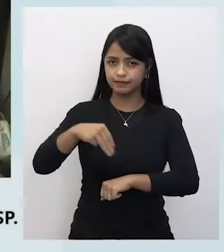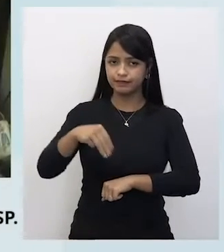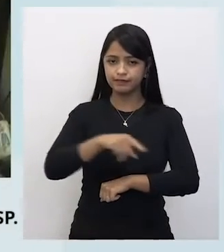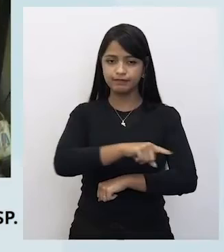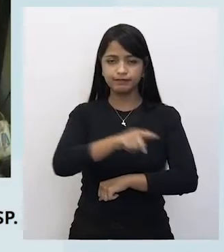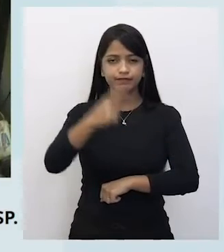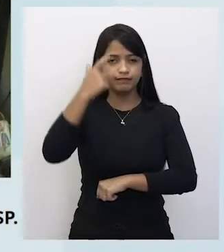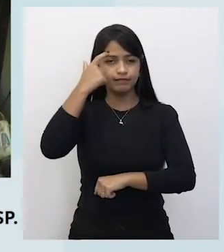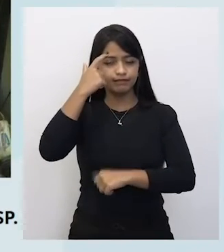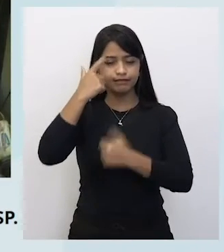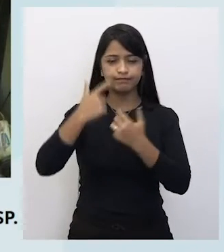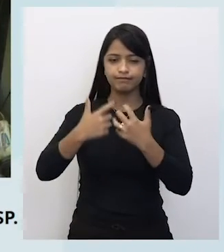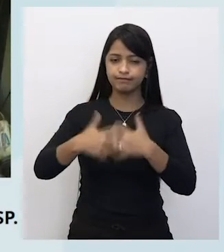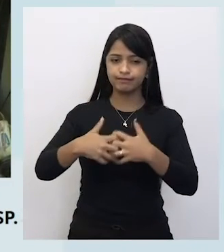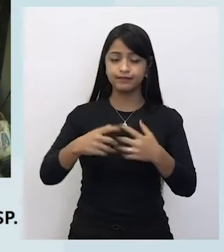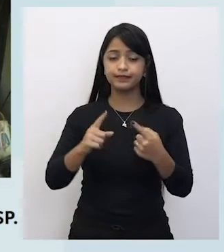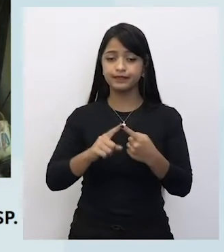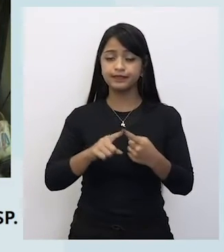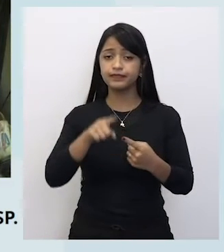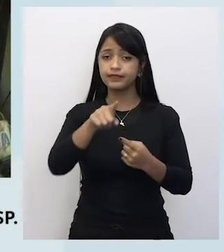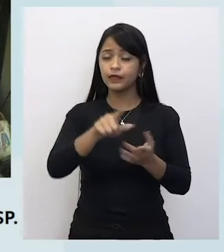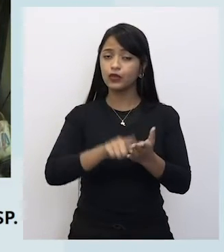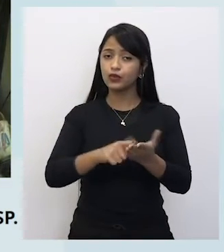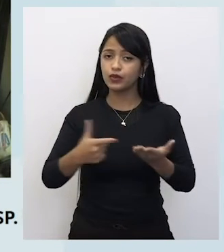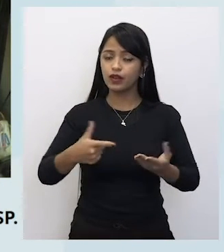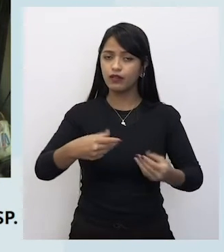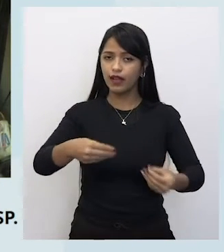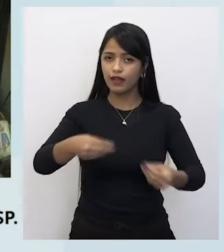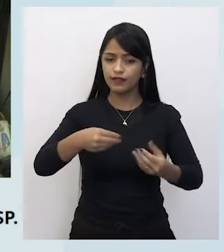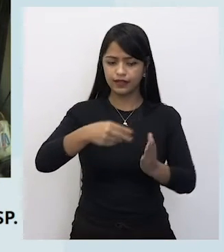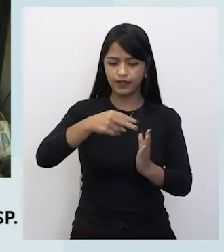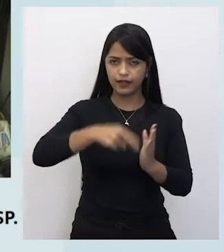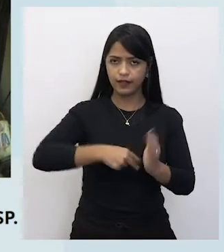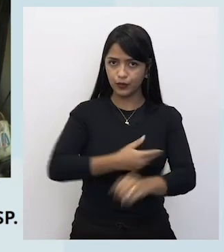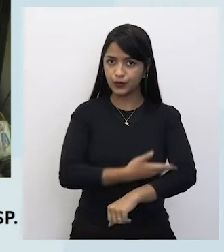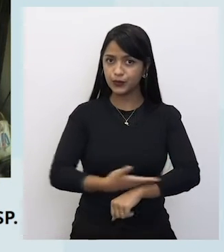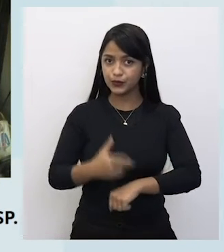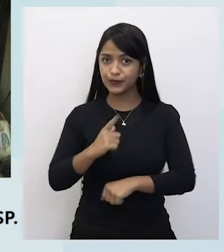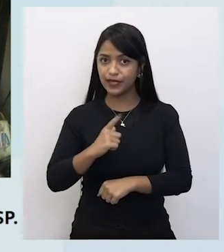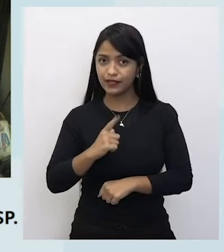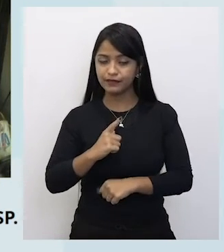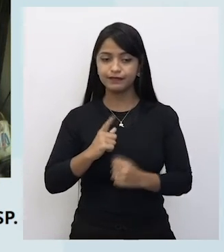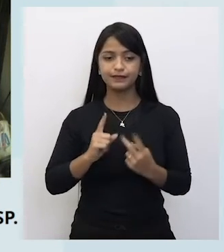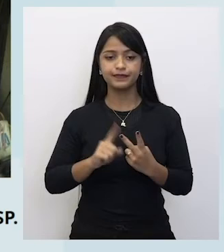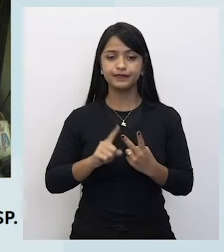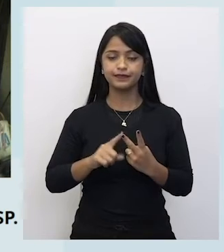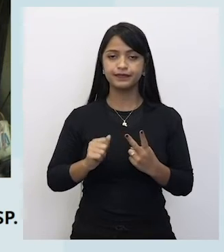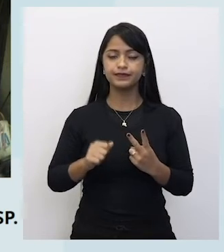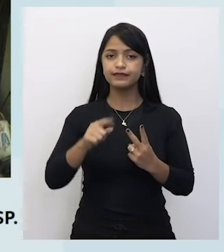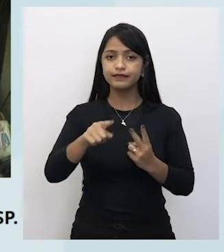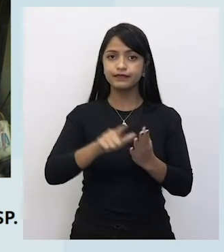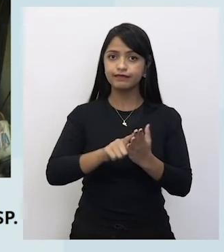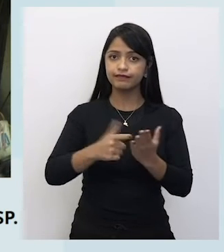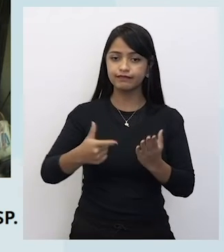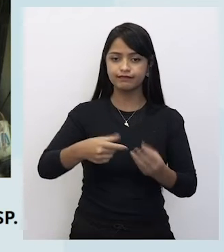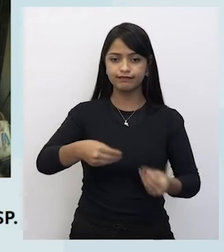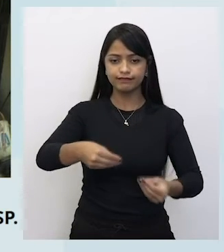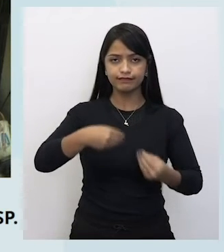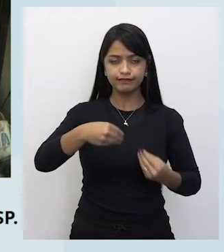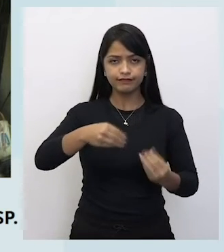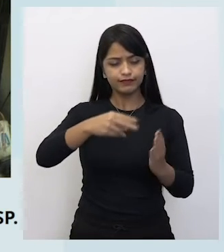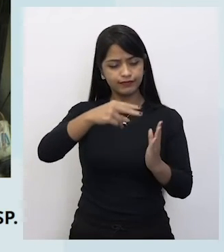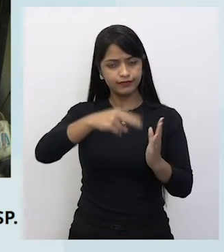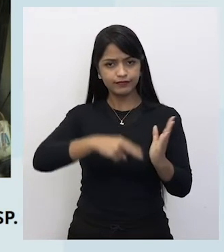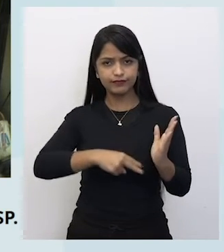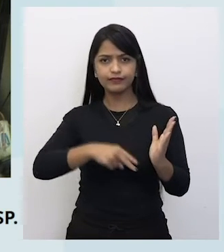aí, ó. Você costuma ler jornais e revistas? A 2. Ao ler jornais e revistas, você